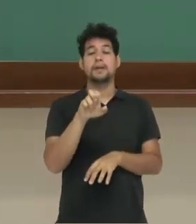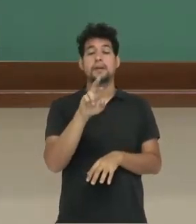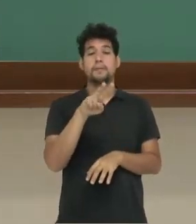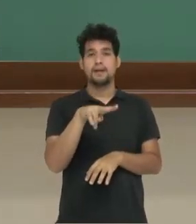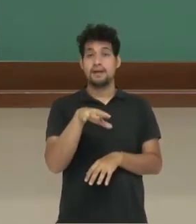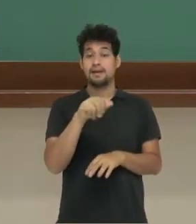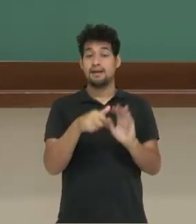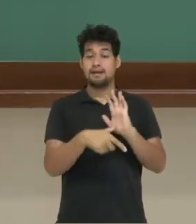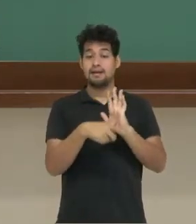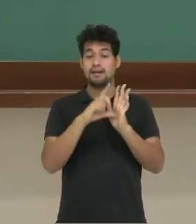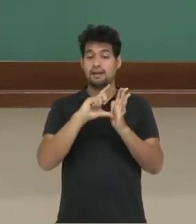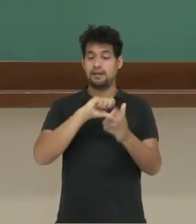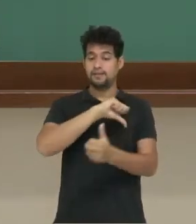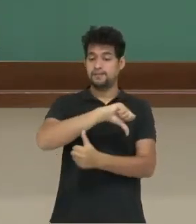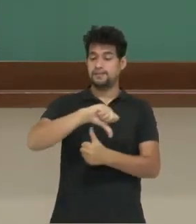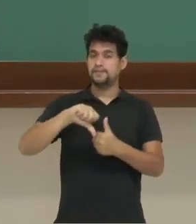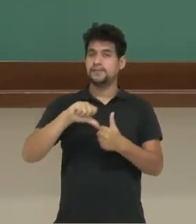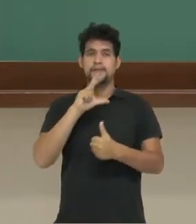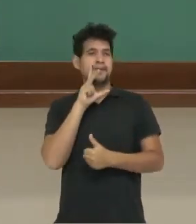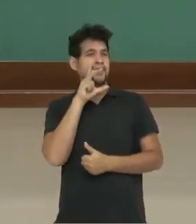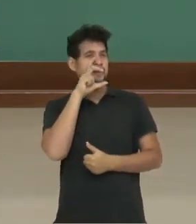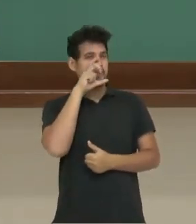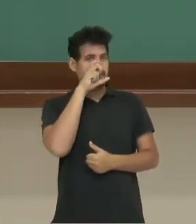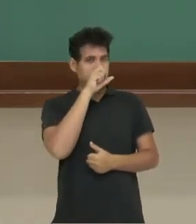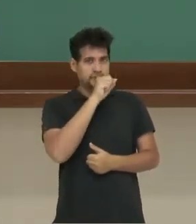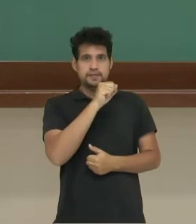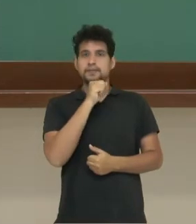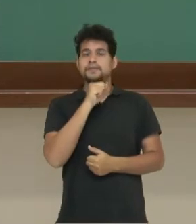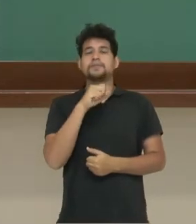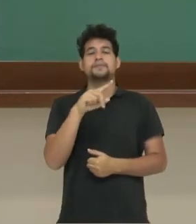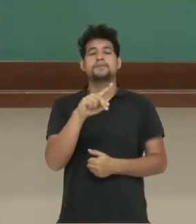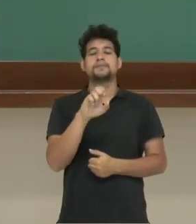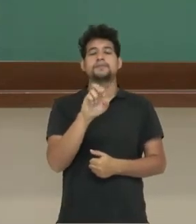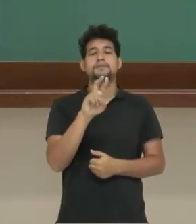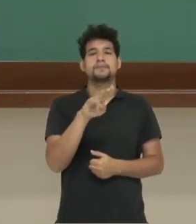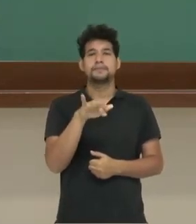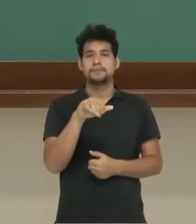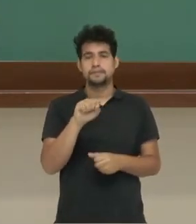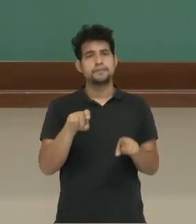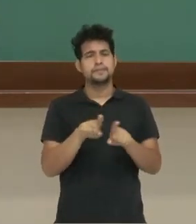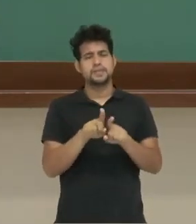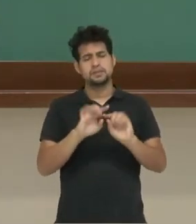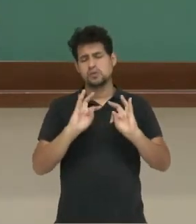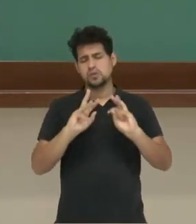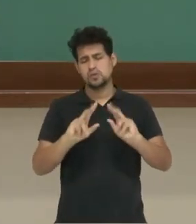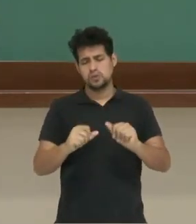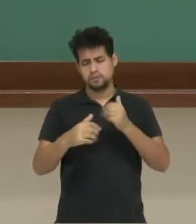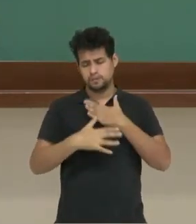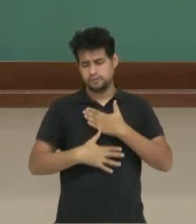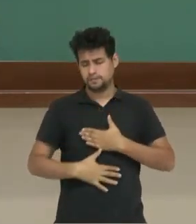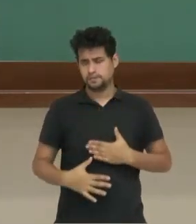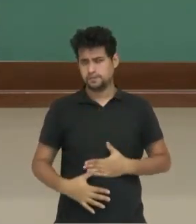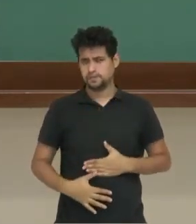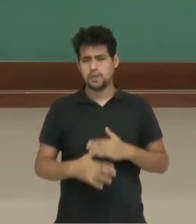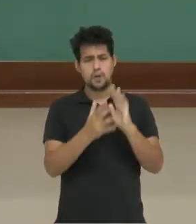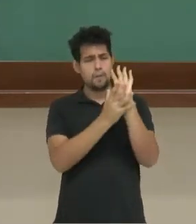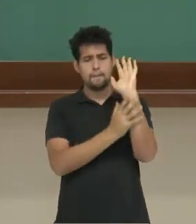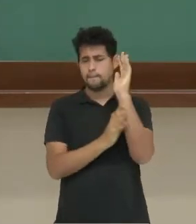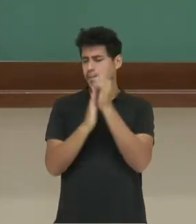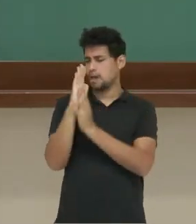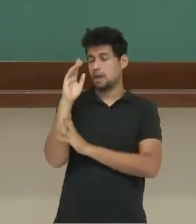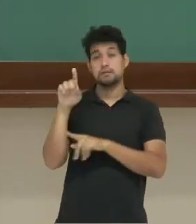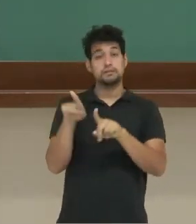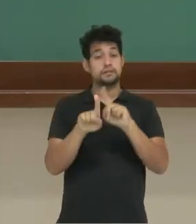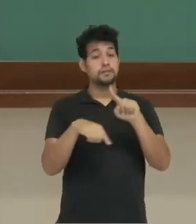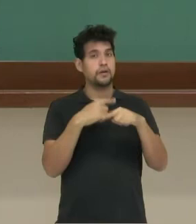essa transferência de força das pernas para todo o corpo, para o braço e a finalização do